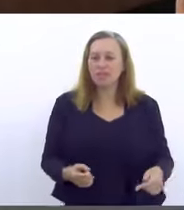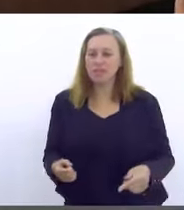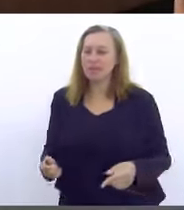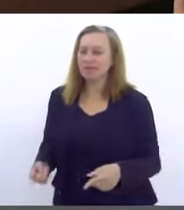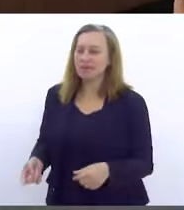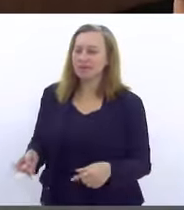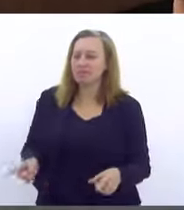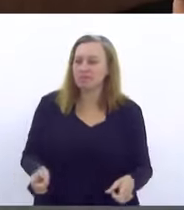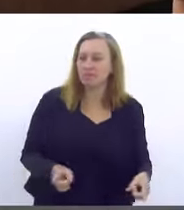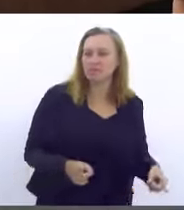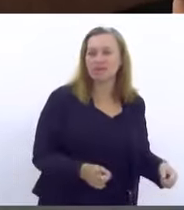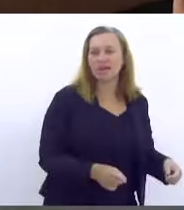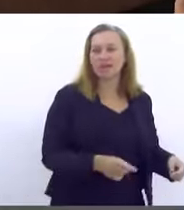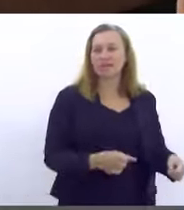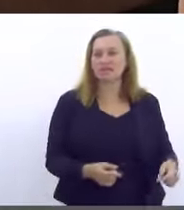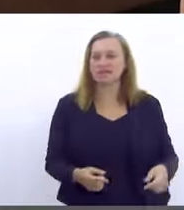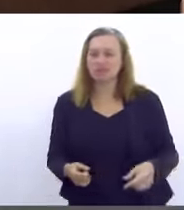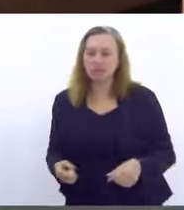lá, lá, lá.